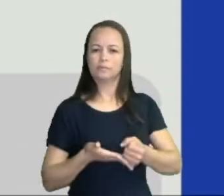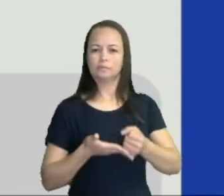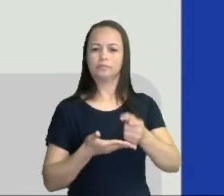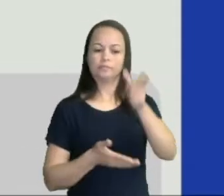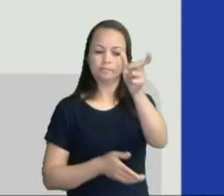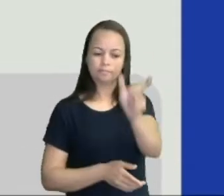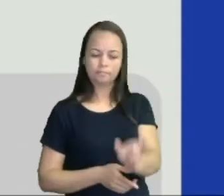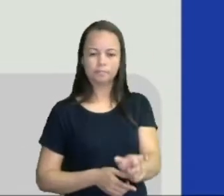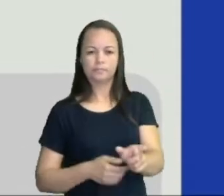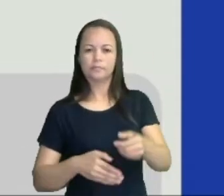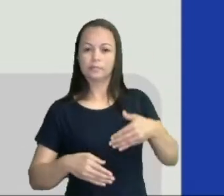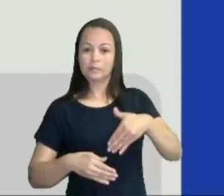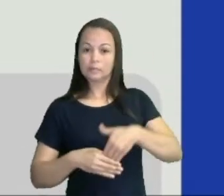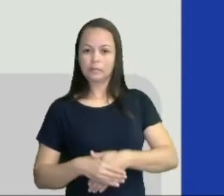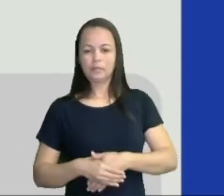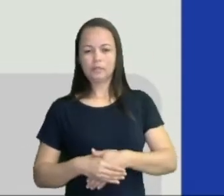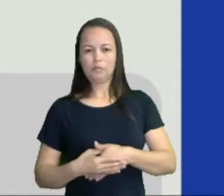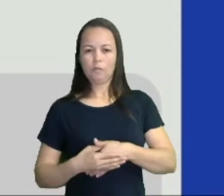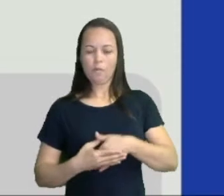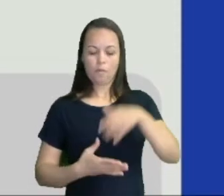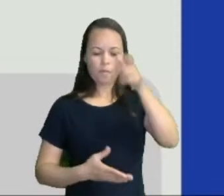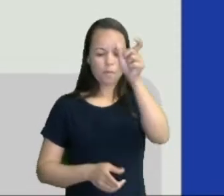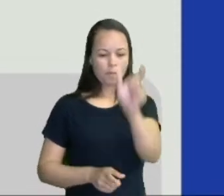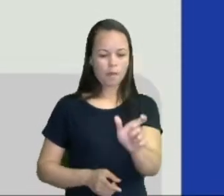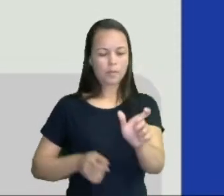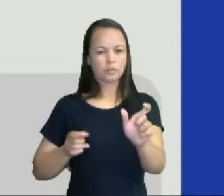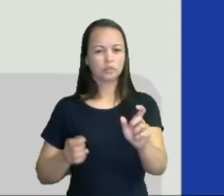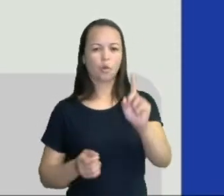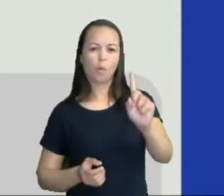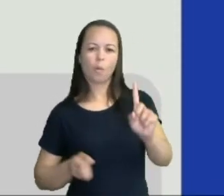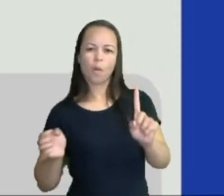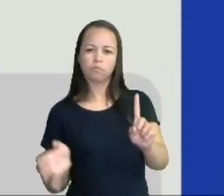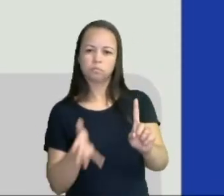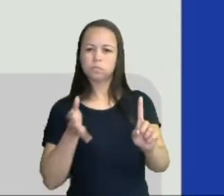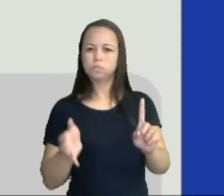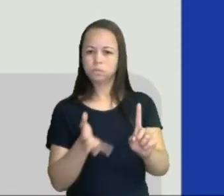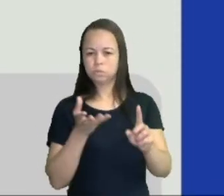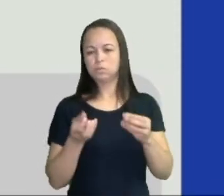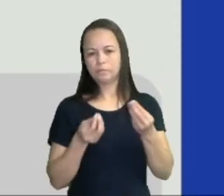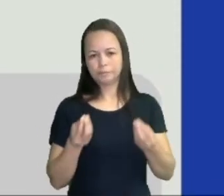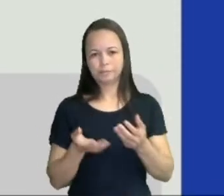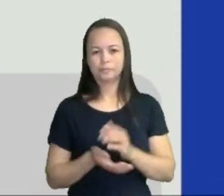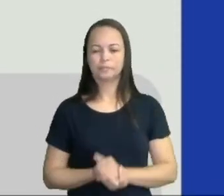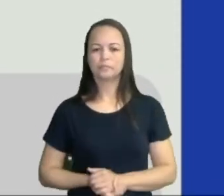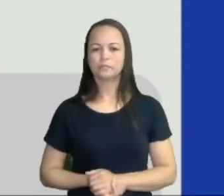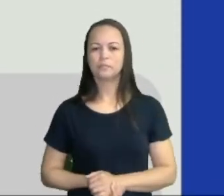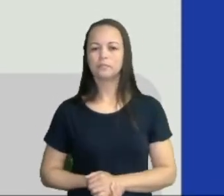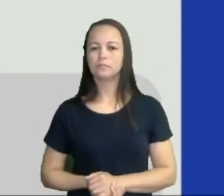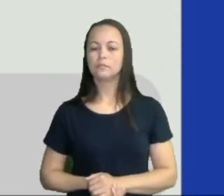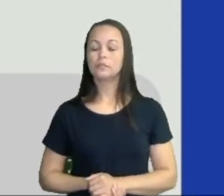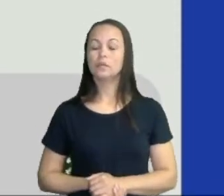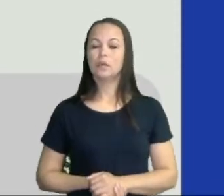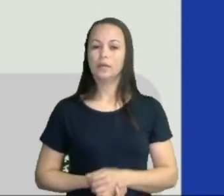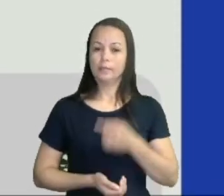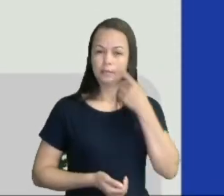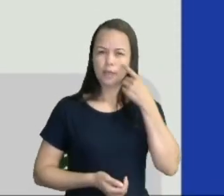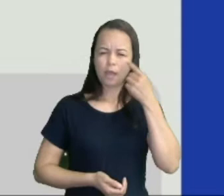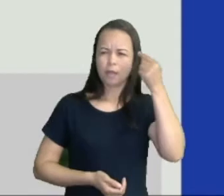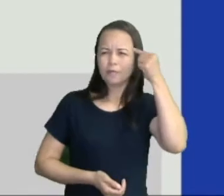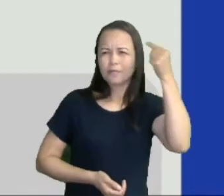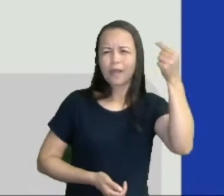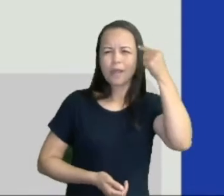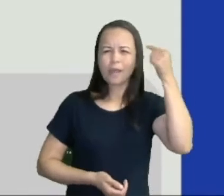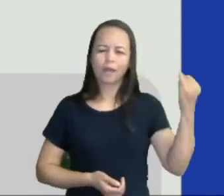tratado de uma pessoa influente e consultiva. Olha, ele tinha tanta ideia